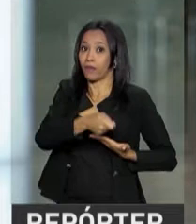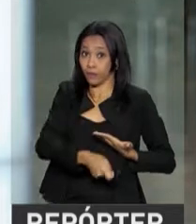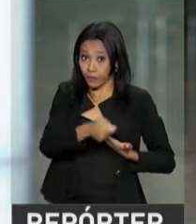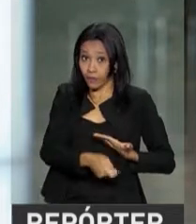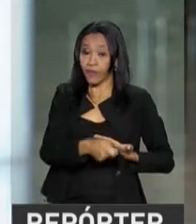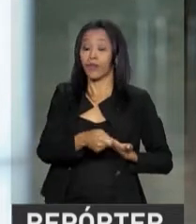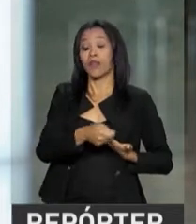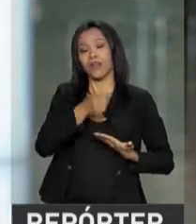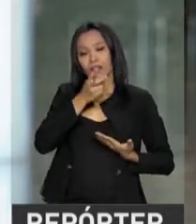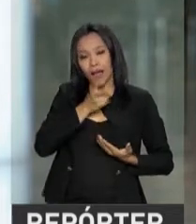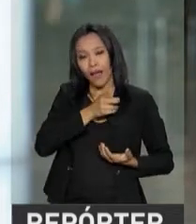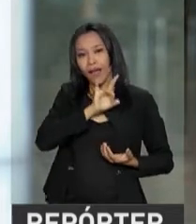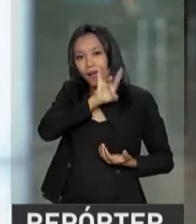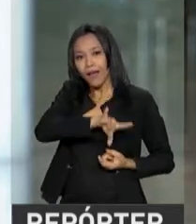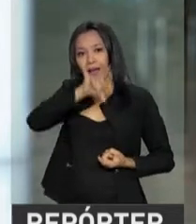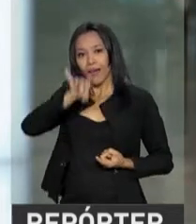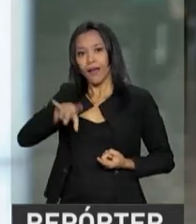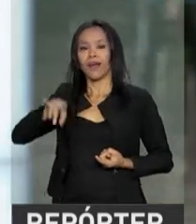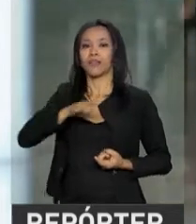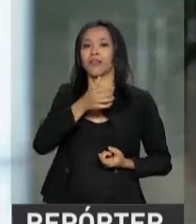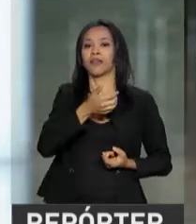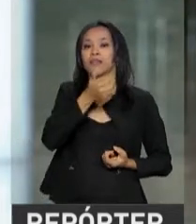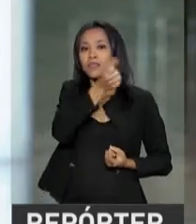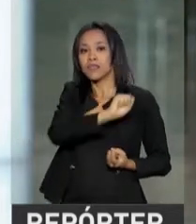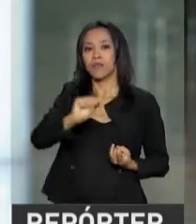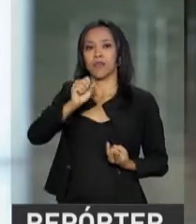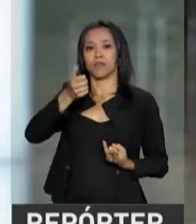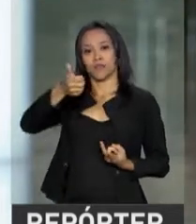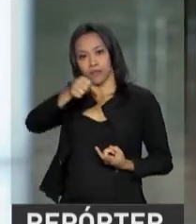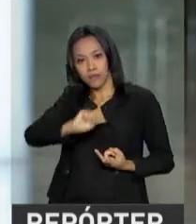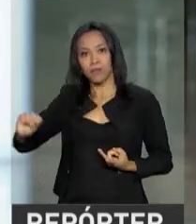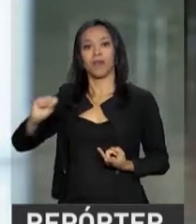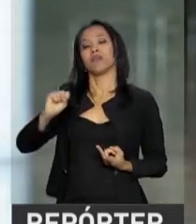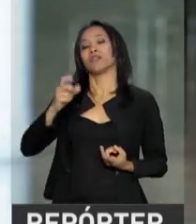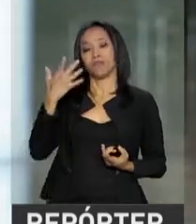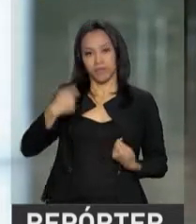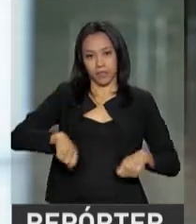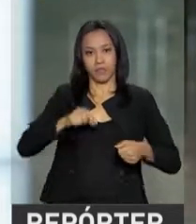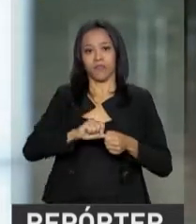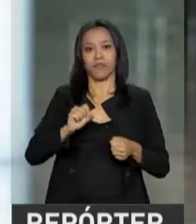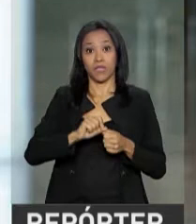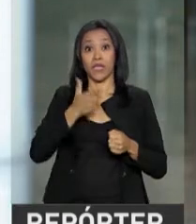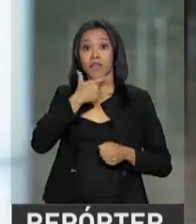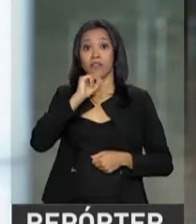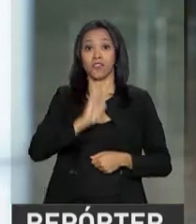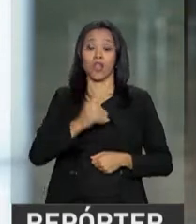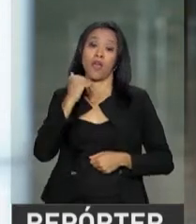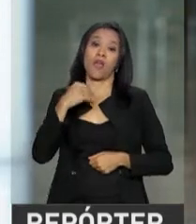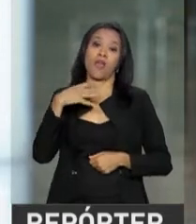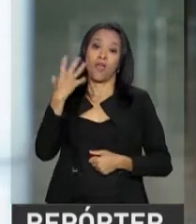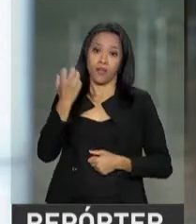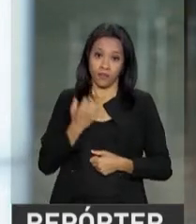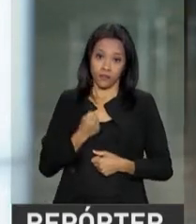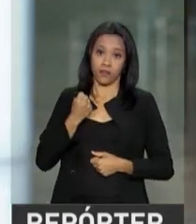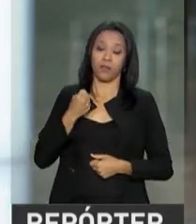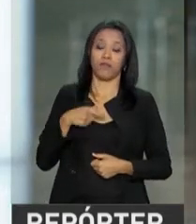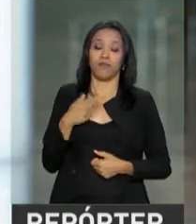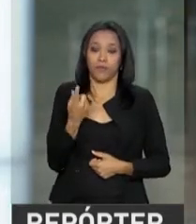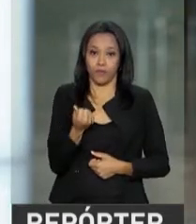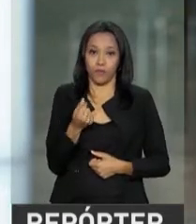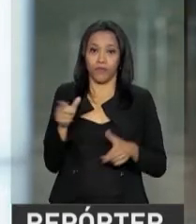feita semestralmente pelos estudantes que já são beneficiários do programa. O pedido de aditamento deve ser